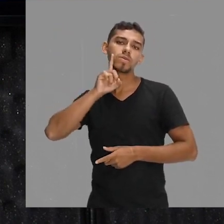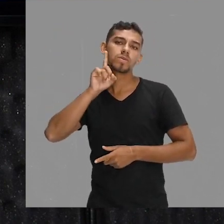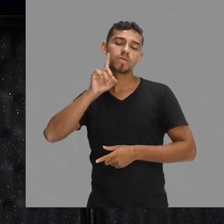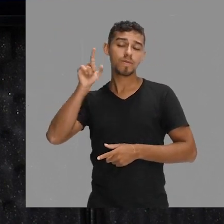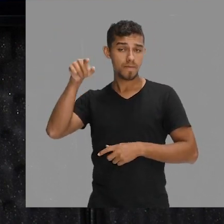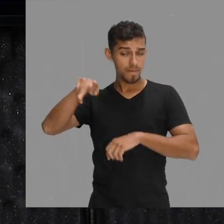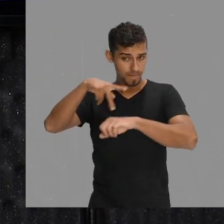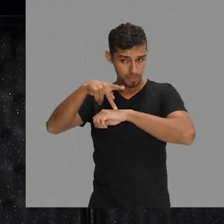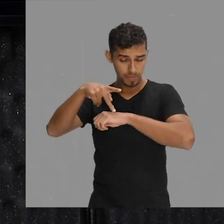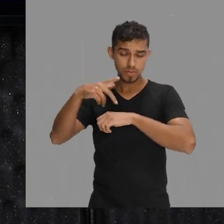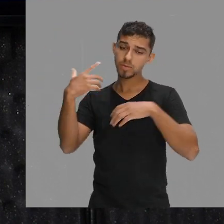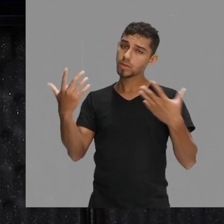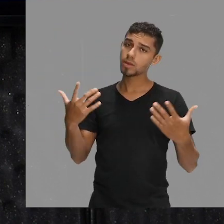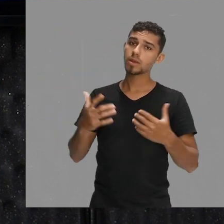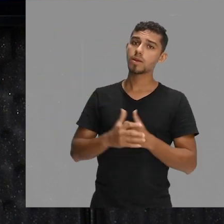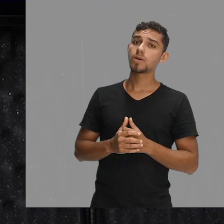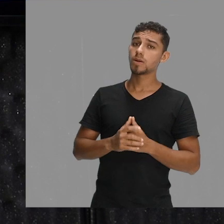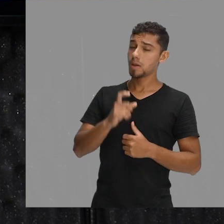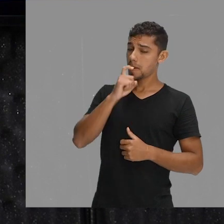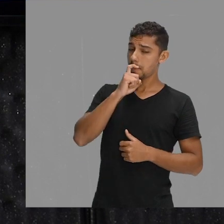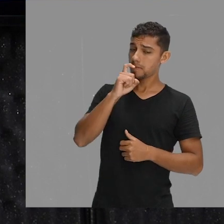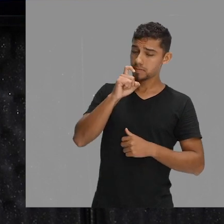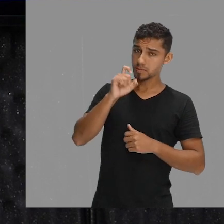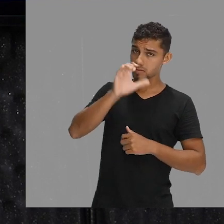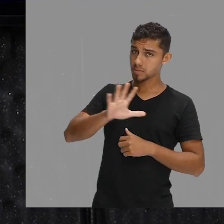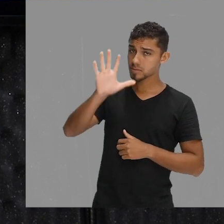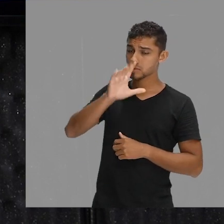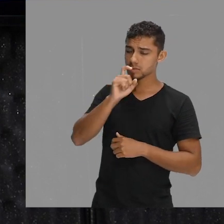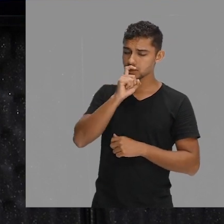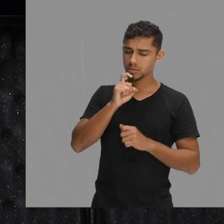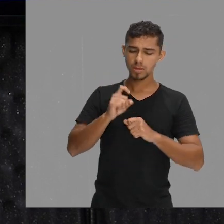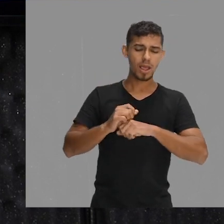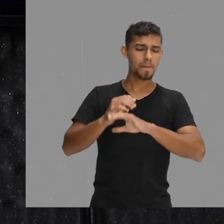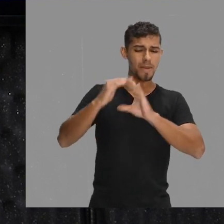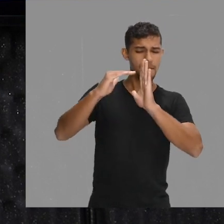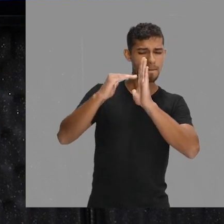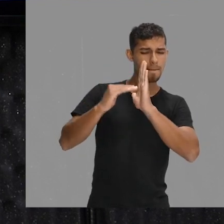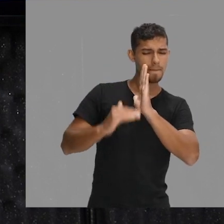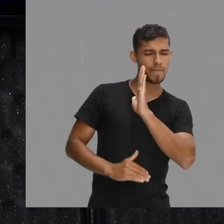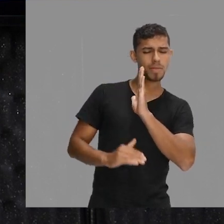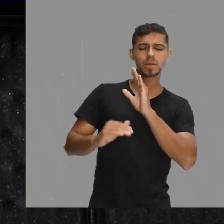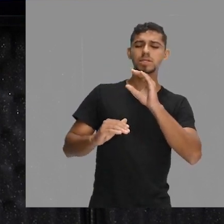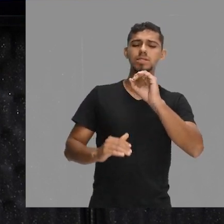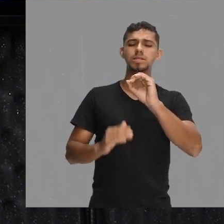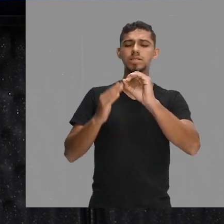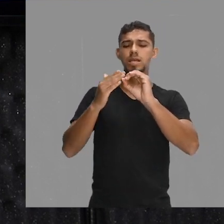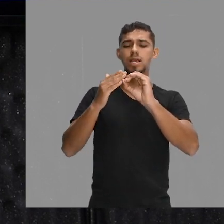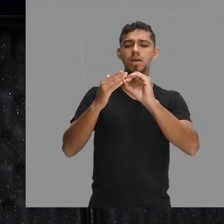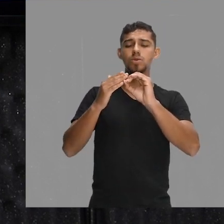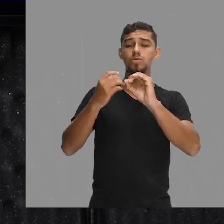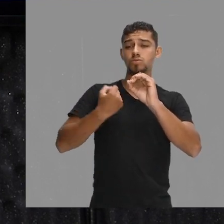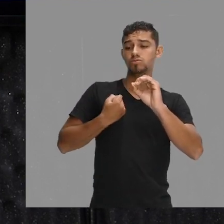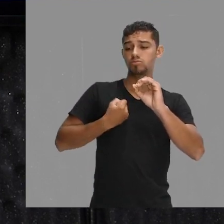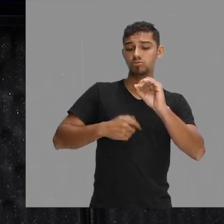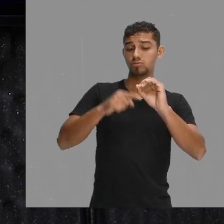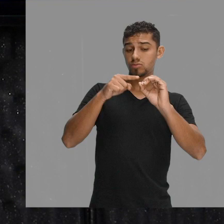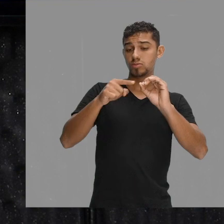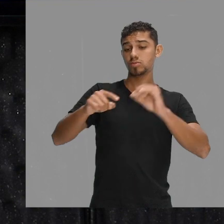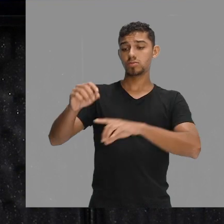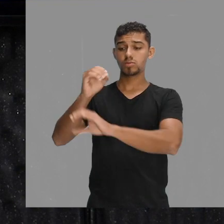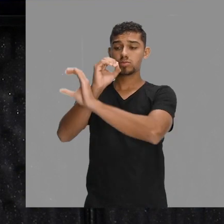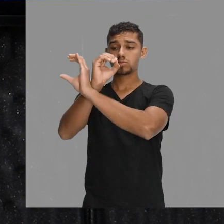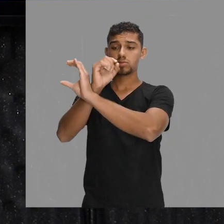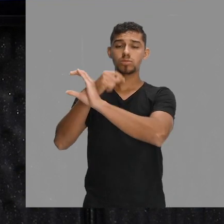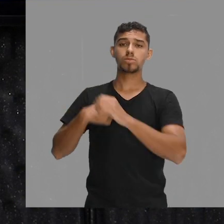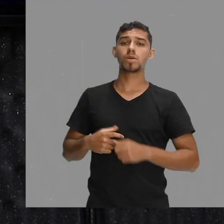que acontece? A temperatura ela fica bem abaixo de 0 graus Celsius. E 0 graus Celsius é a temperatura